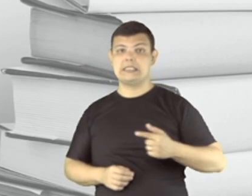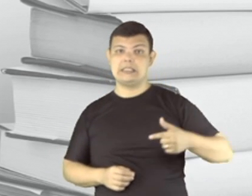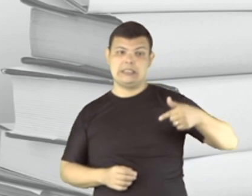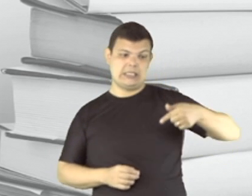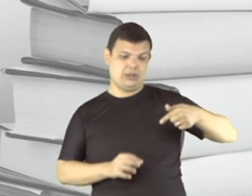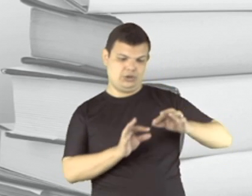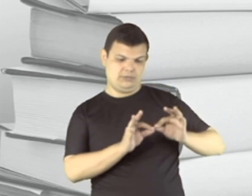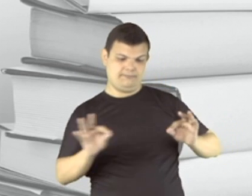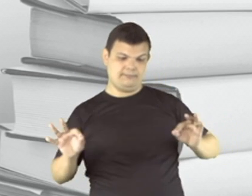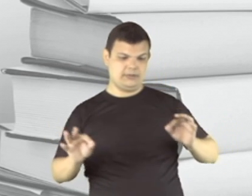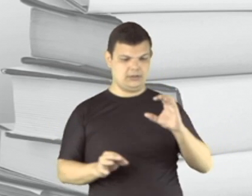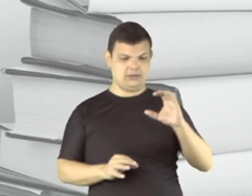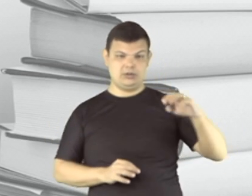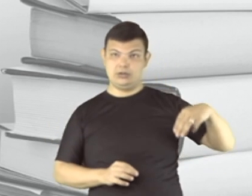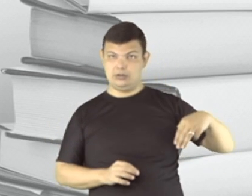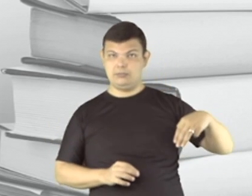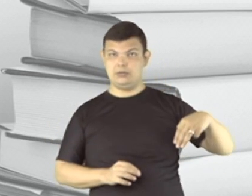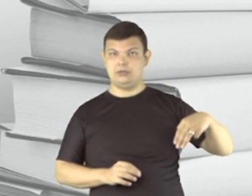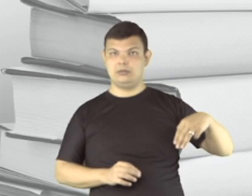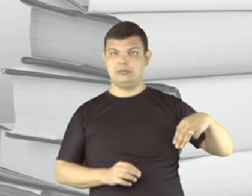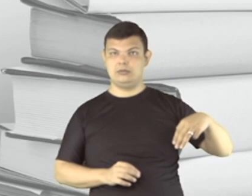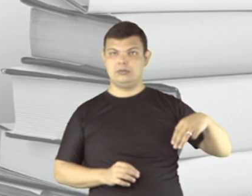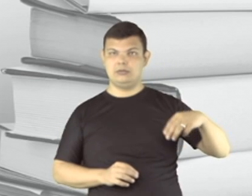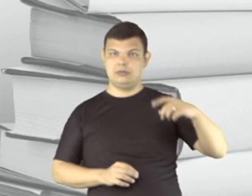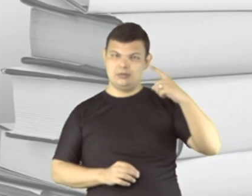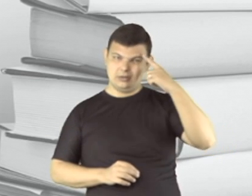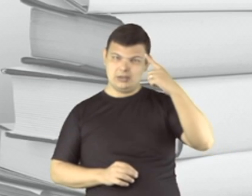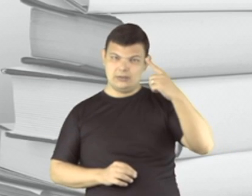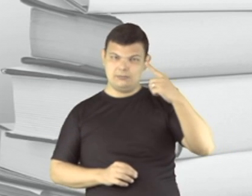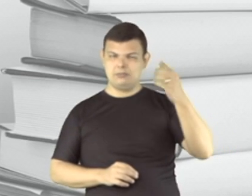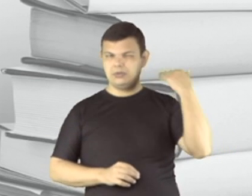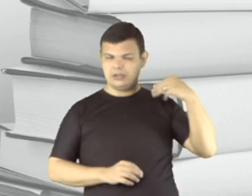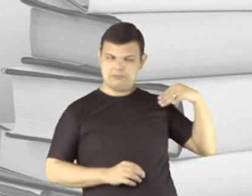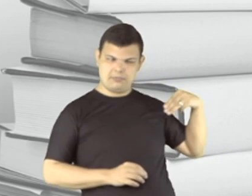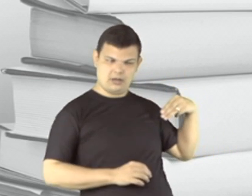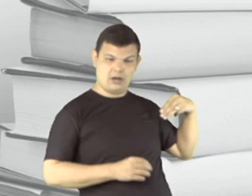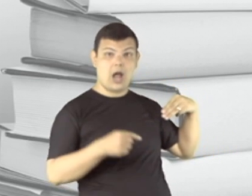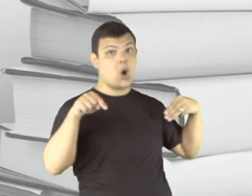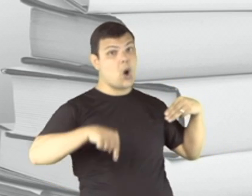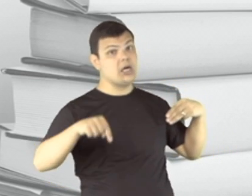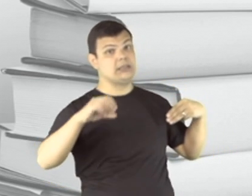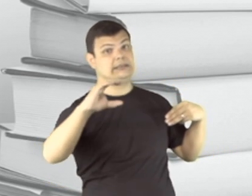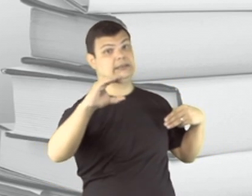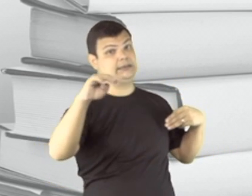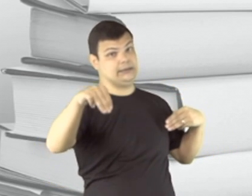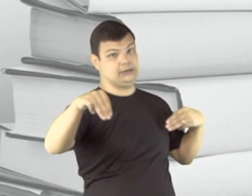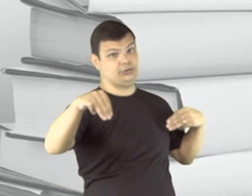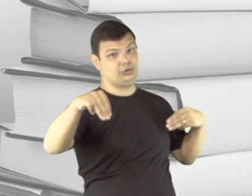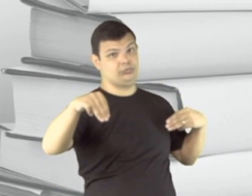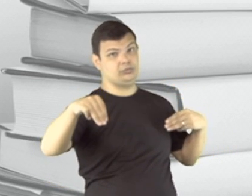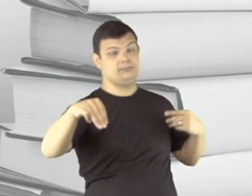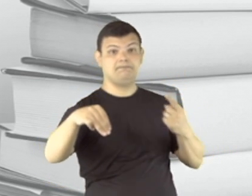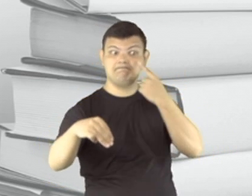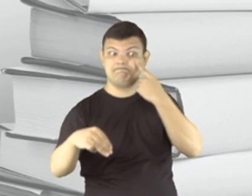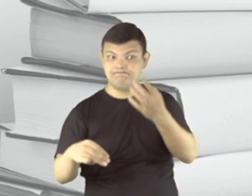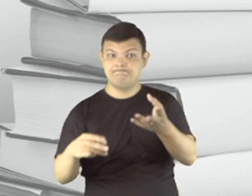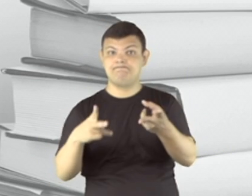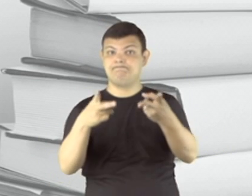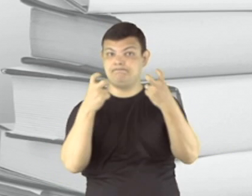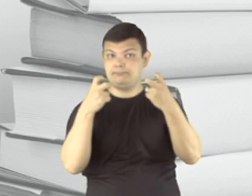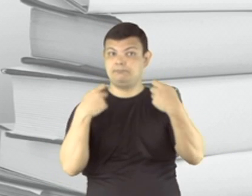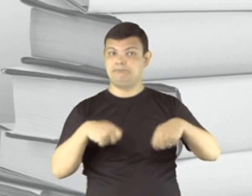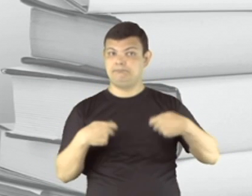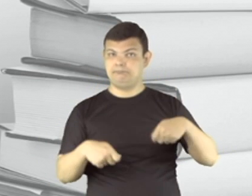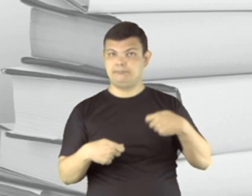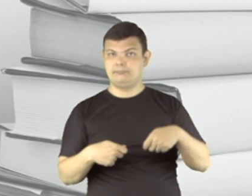7 centímetros, aqui a minha unidade. Lembre que nós trabalhamos metro lá e aqui eu estou trabalhando com centímetro. Eu preciso perceber a minha